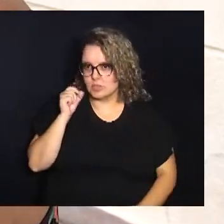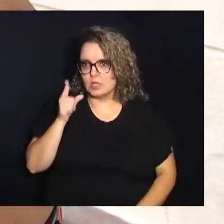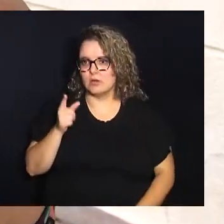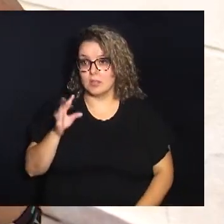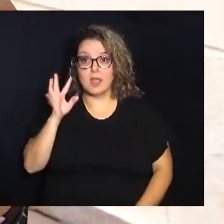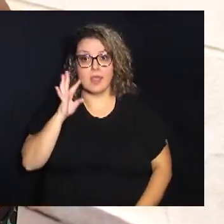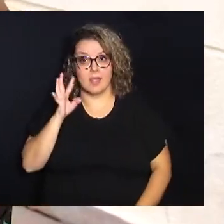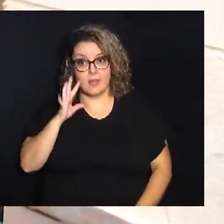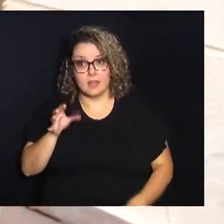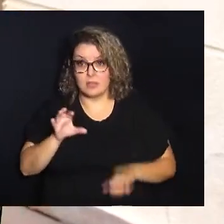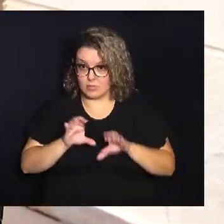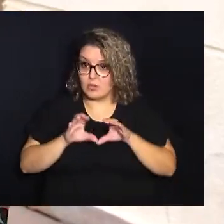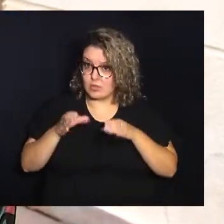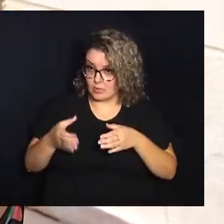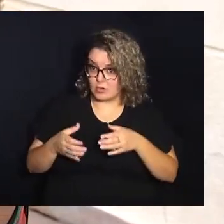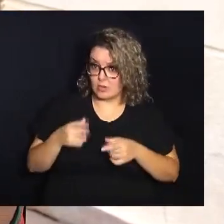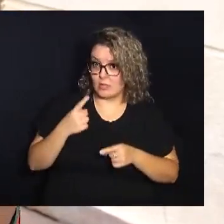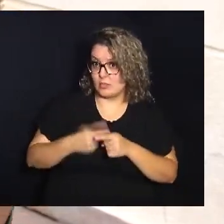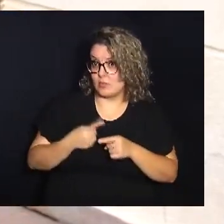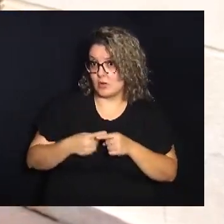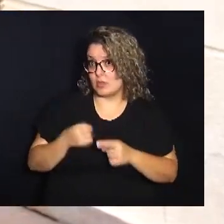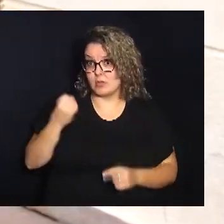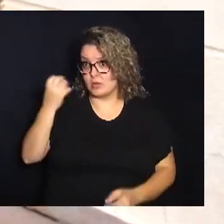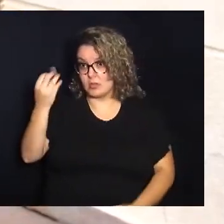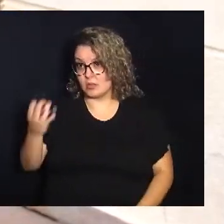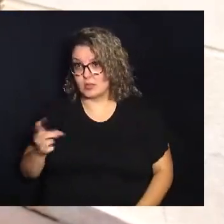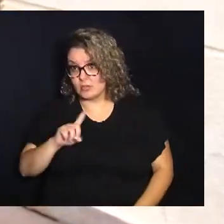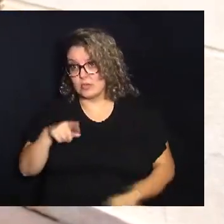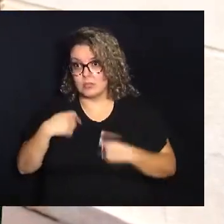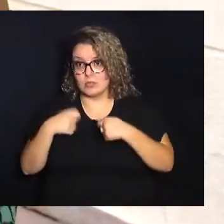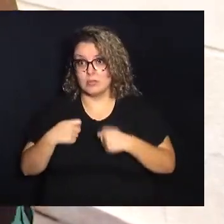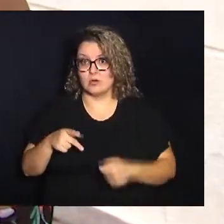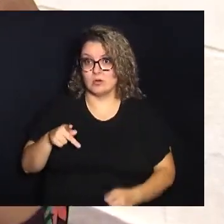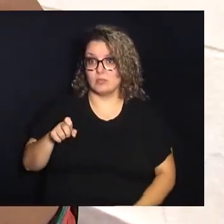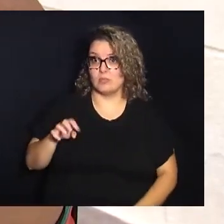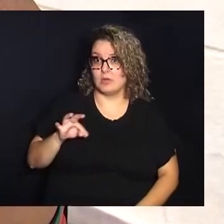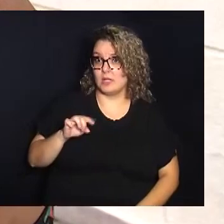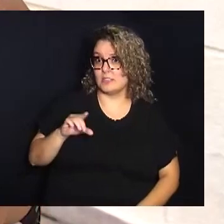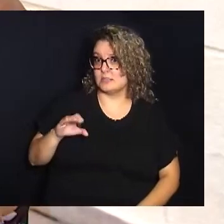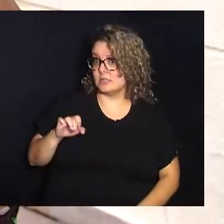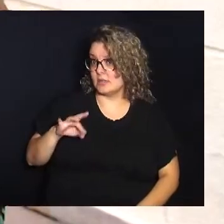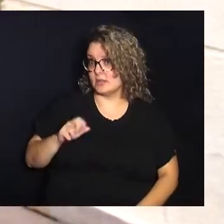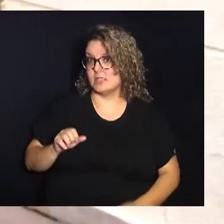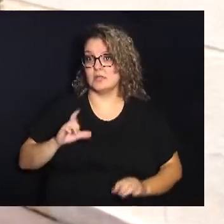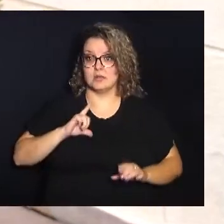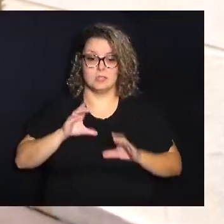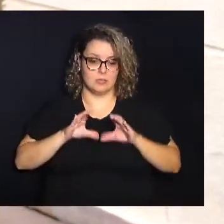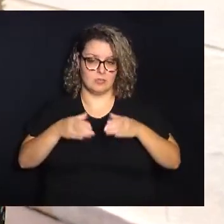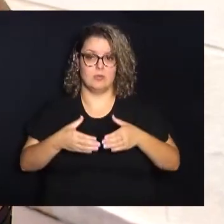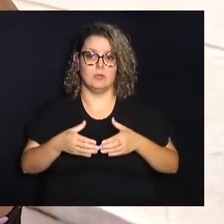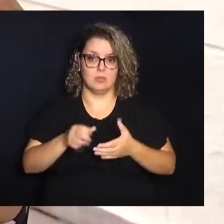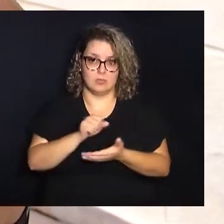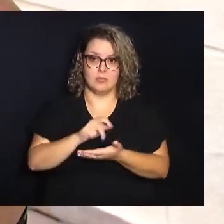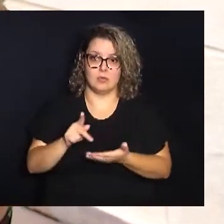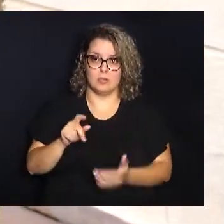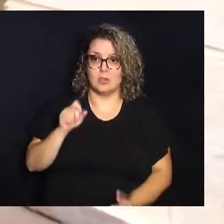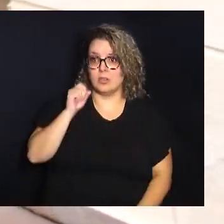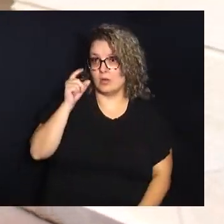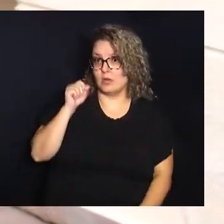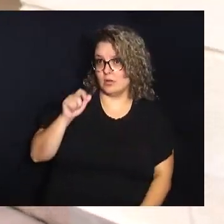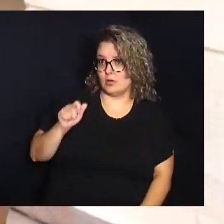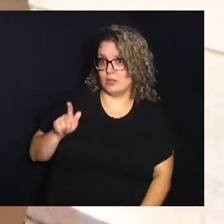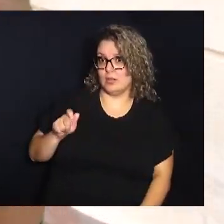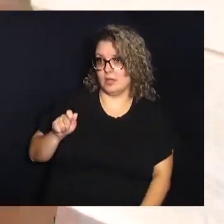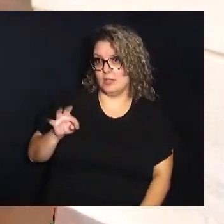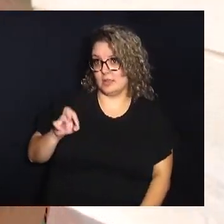gatos então é até legal na comunidade porque quando você viaja você não precisa de um petsitter a gente tem um grupo um aplicativo ó